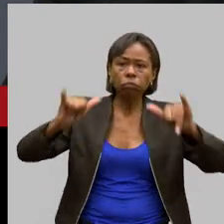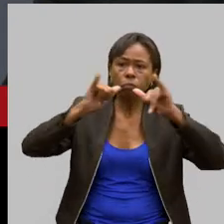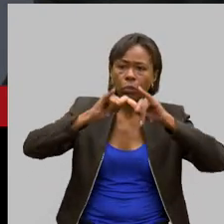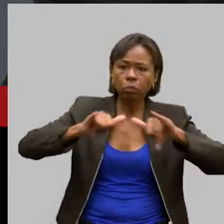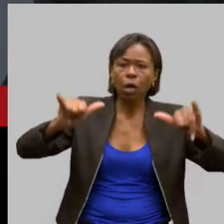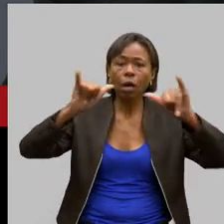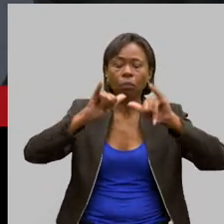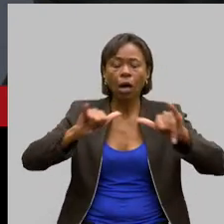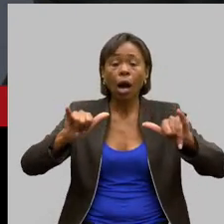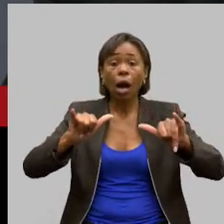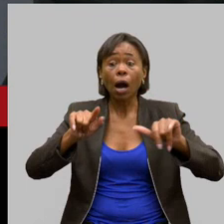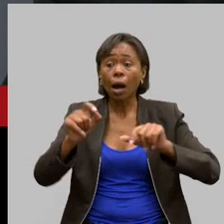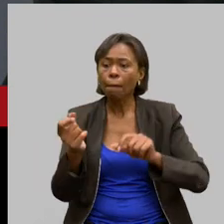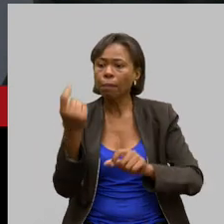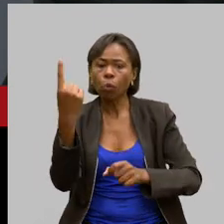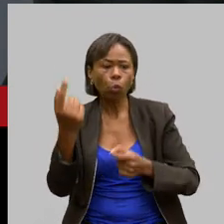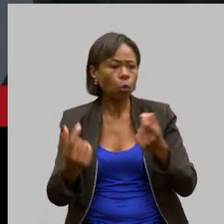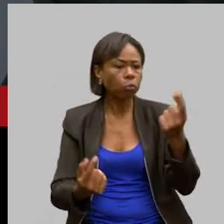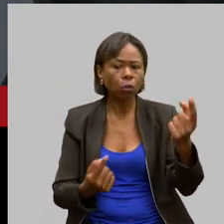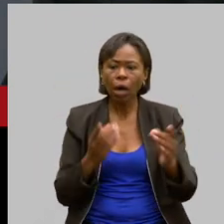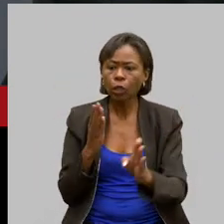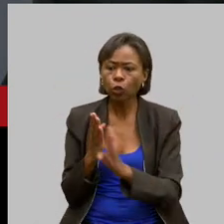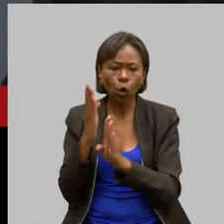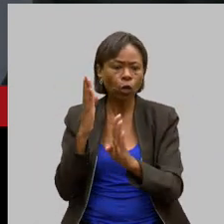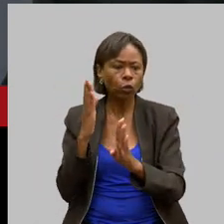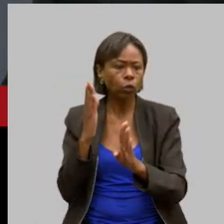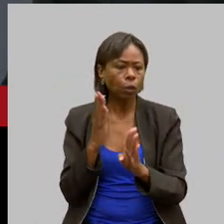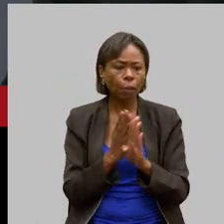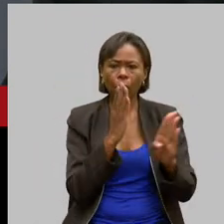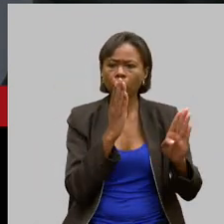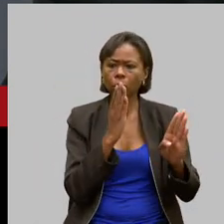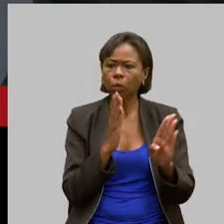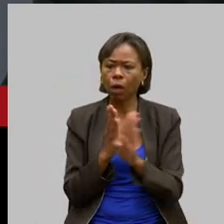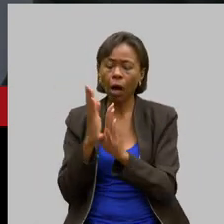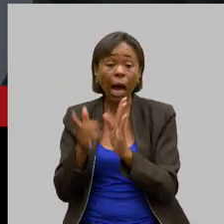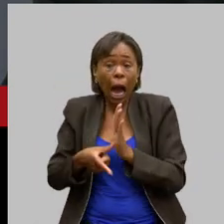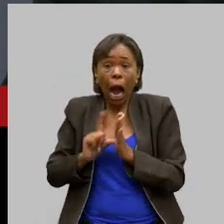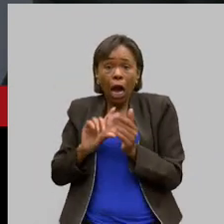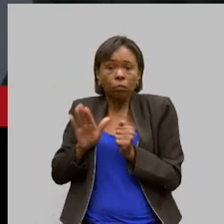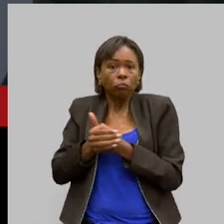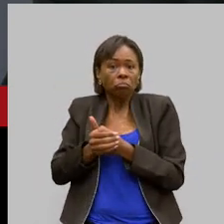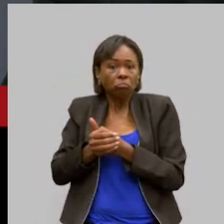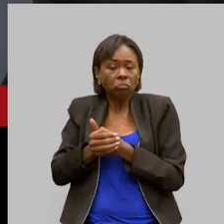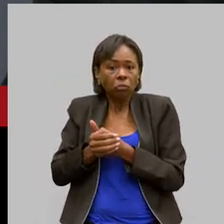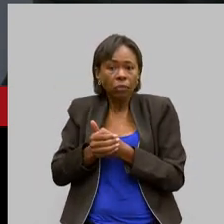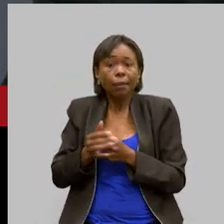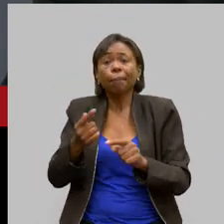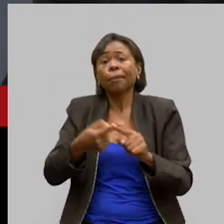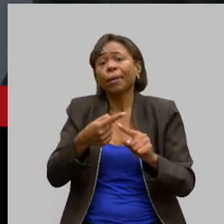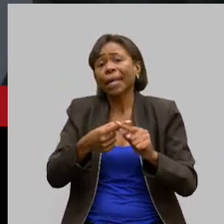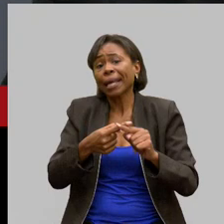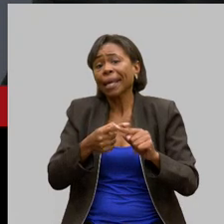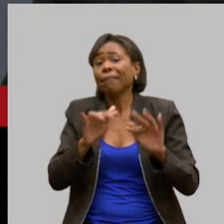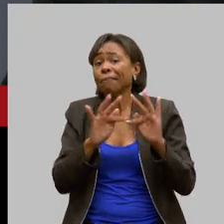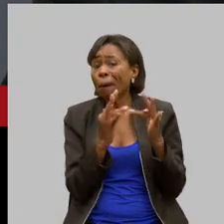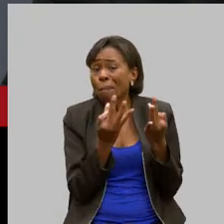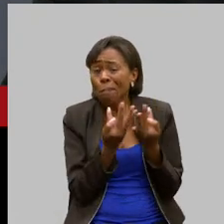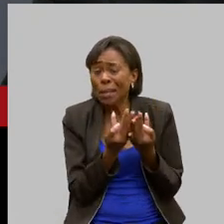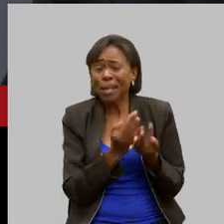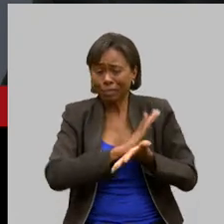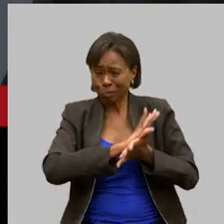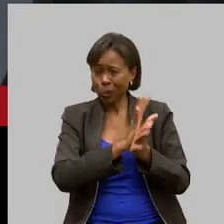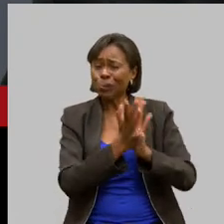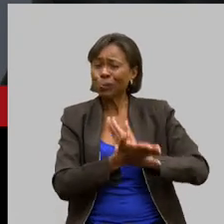diagnósticos escondidos que a gente vê então que o preconceito ele Começa dentro da própria casa os pais que